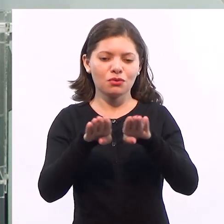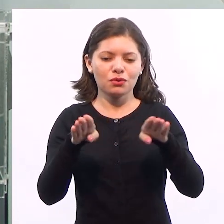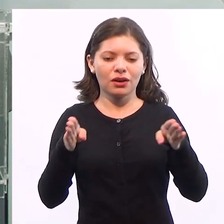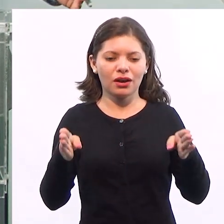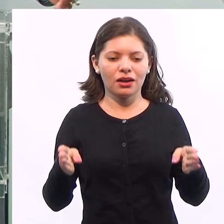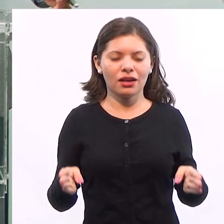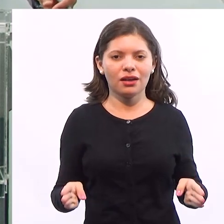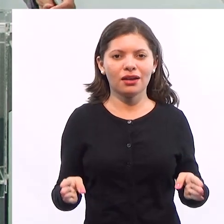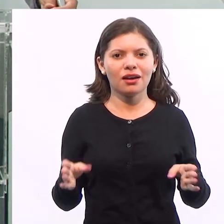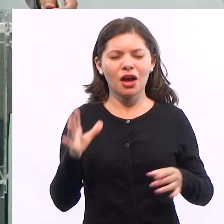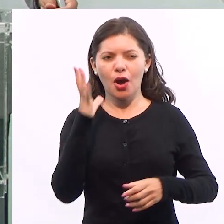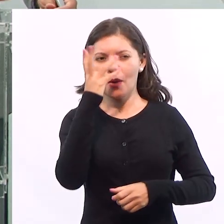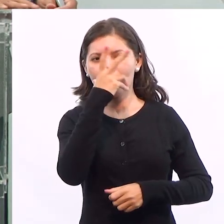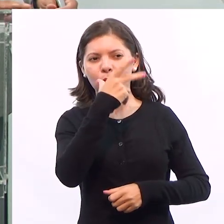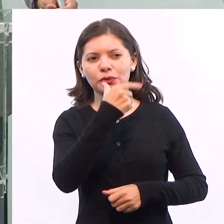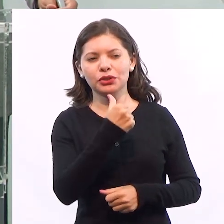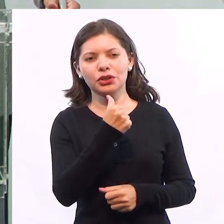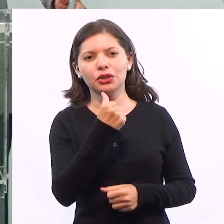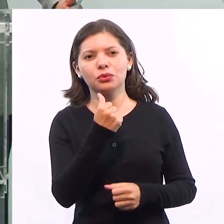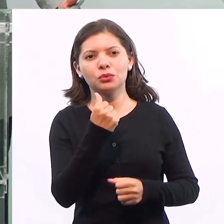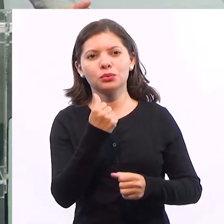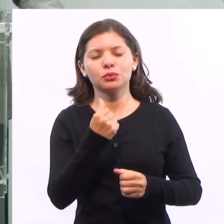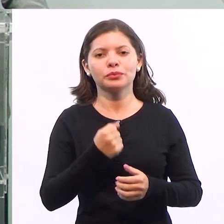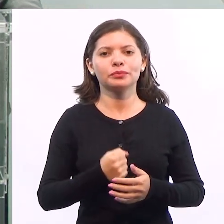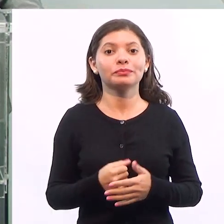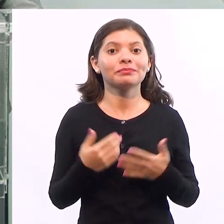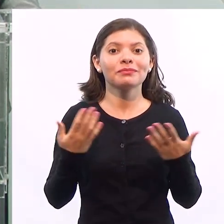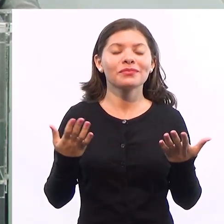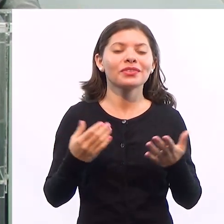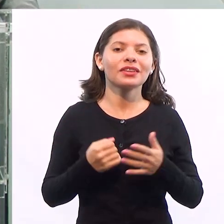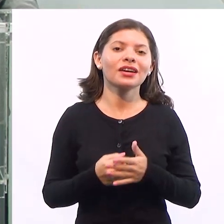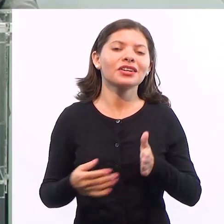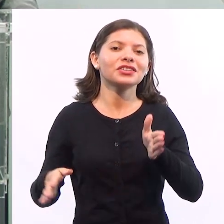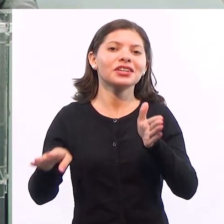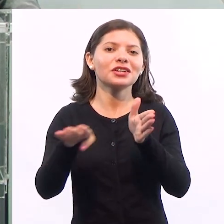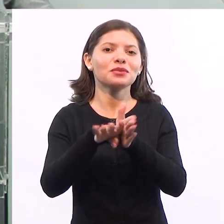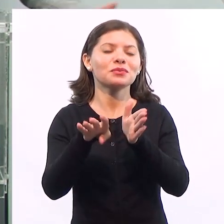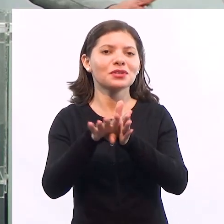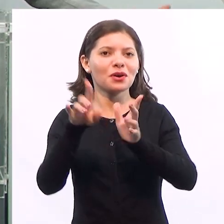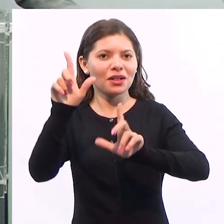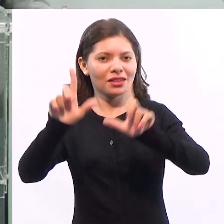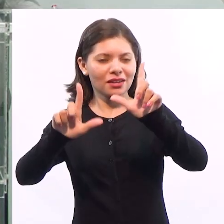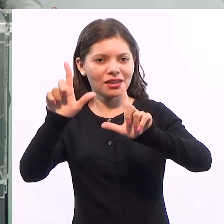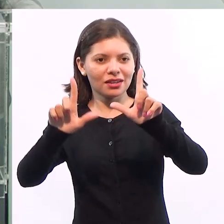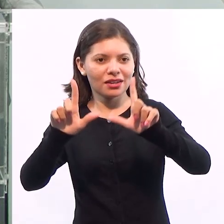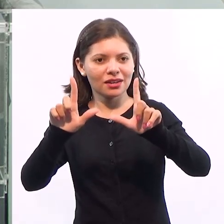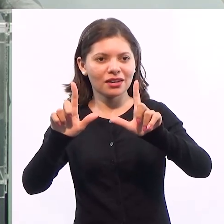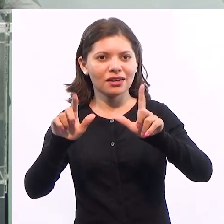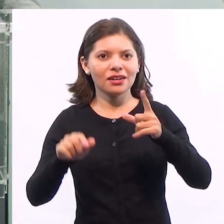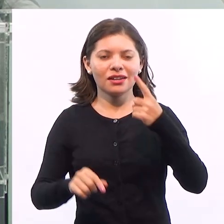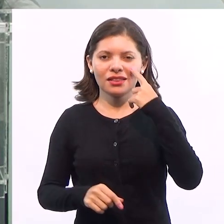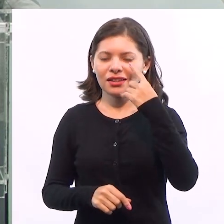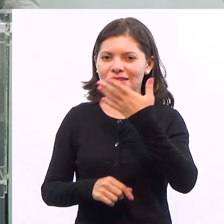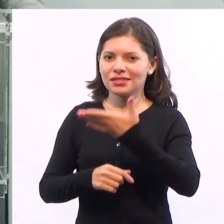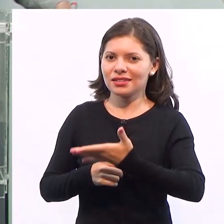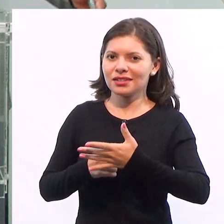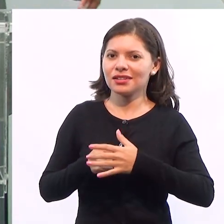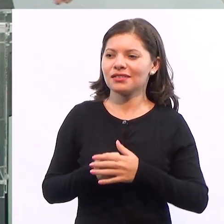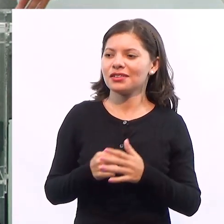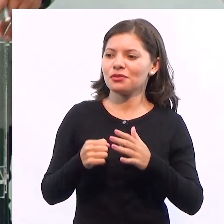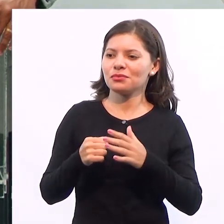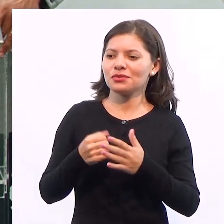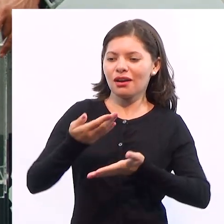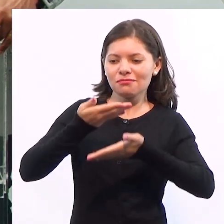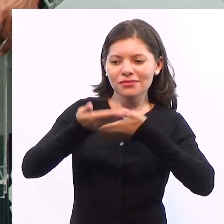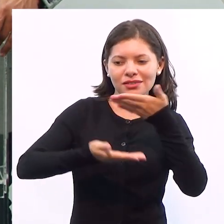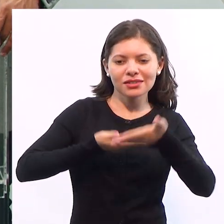uns 20, 30 anos atrás, de nós termos um púlpito desse aqui todo em acrílico, bonito, transparente, né? Será que nós